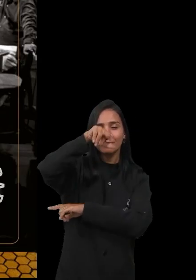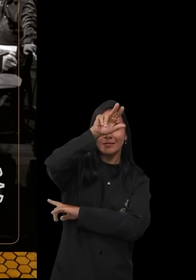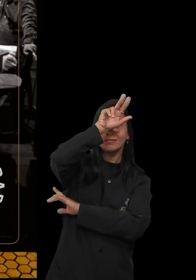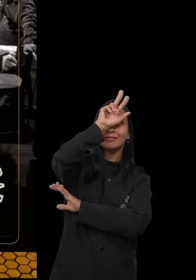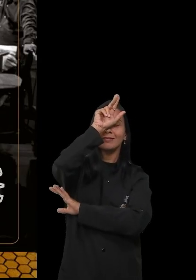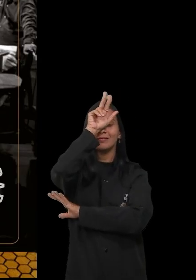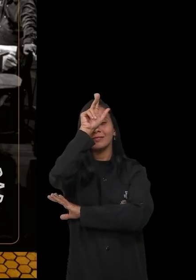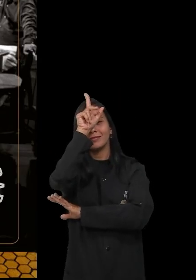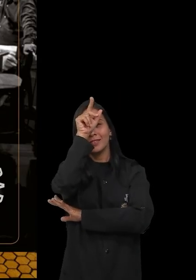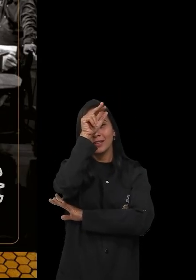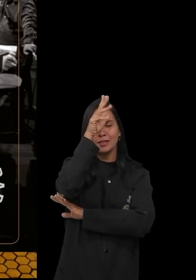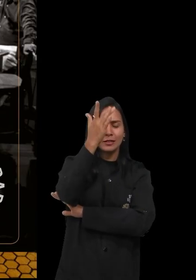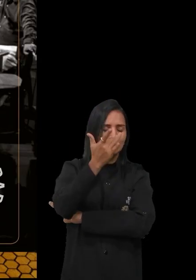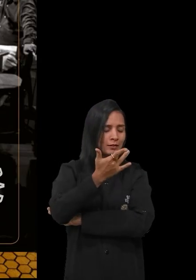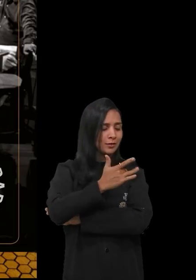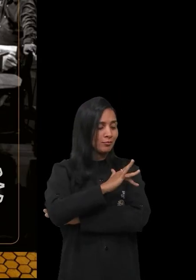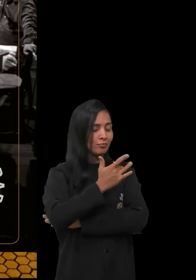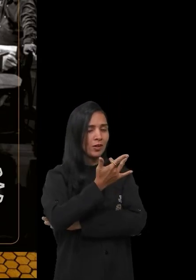trajando luto.